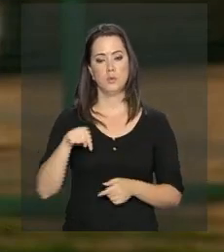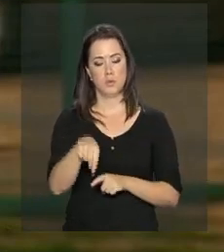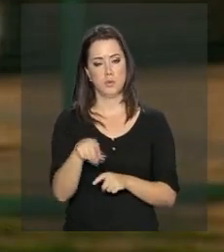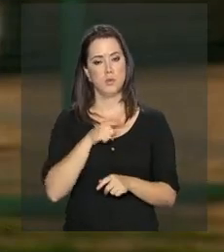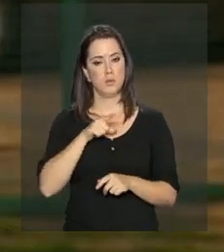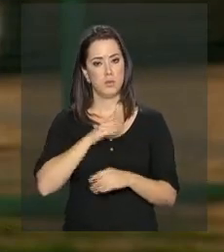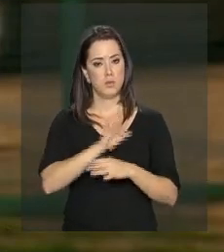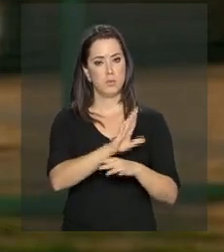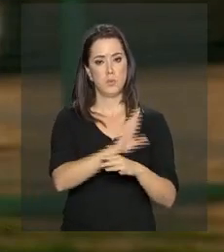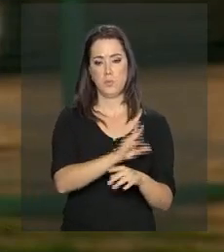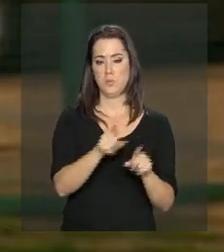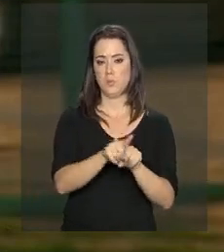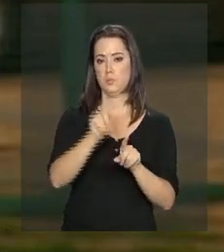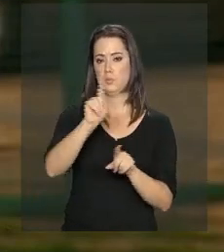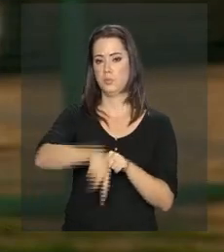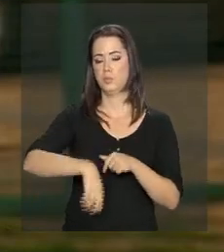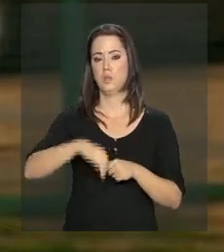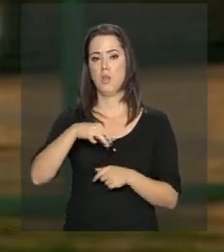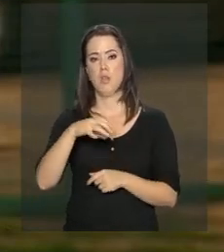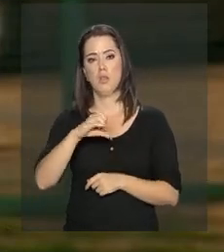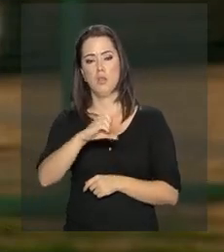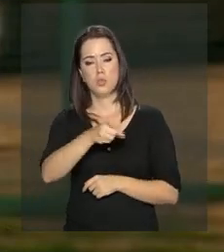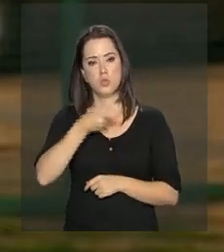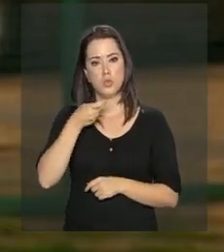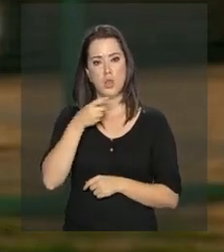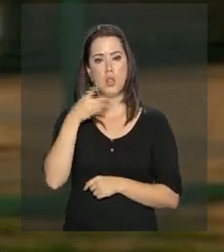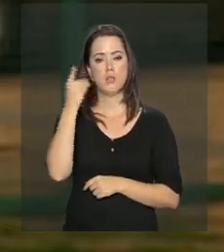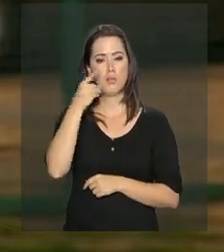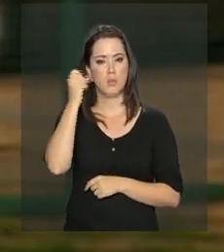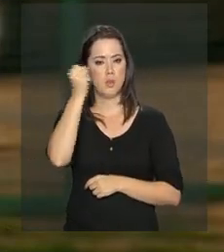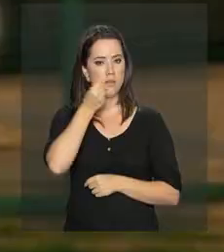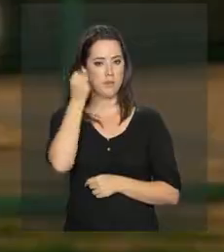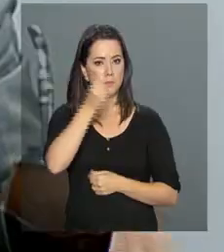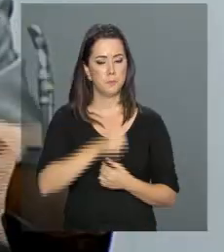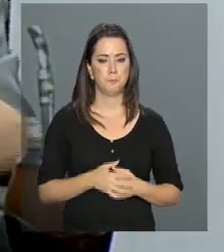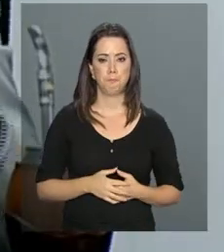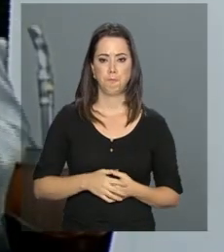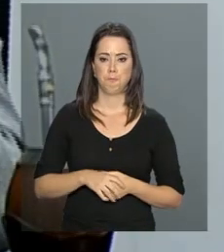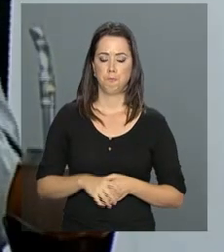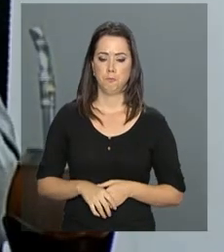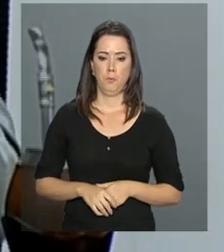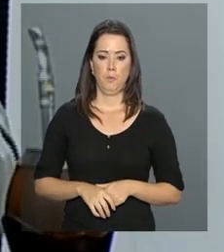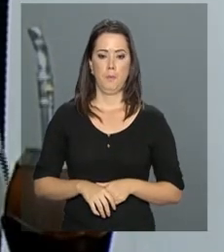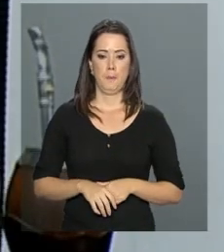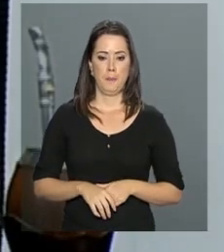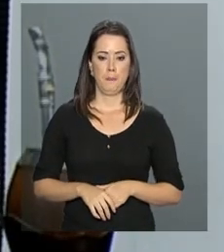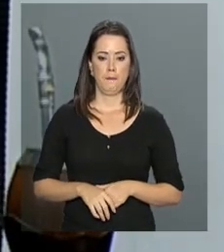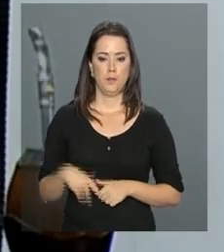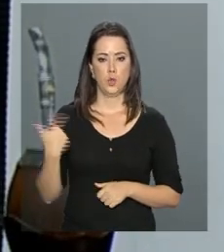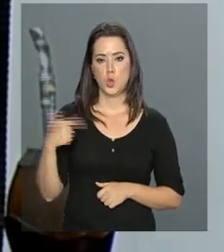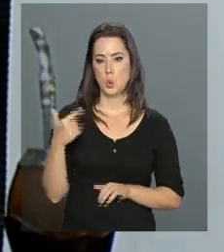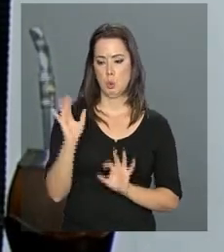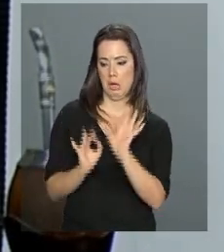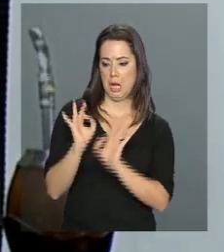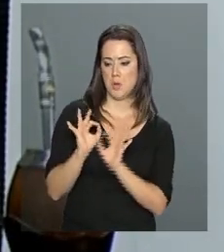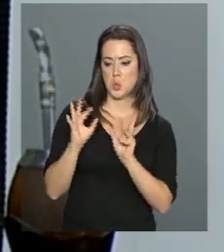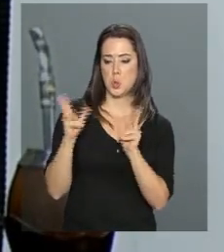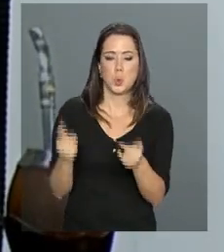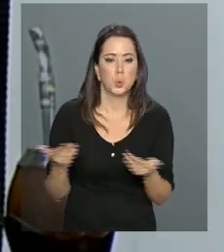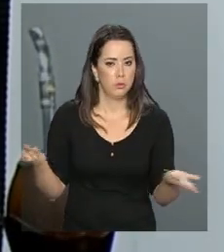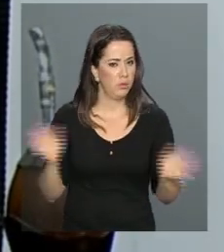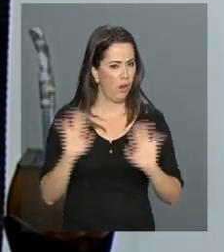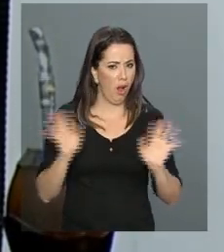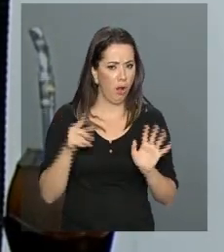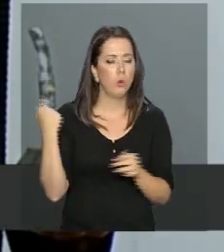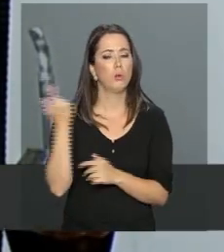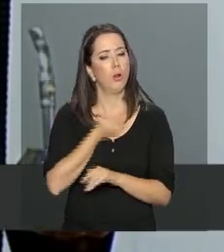contar com a assessoria a id em parlamentares vamos ouvi lo não tem uma fórmula pronta nós estamos